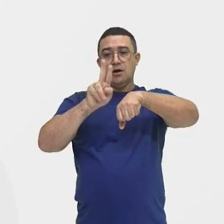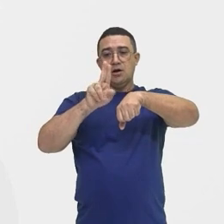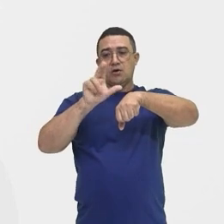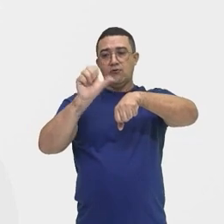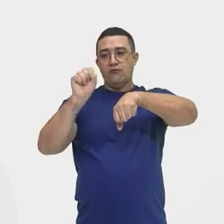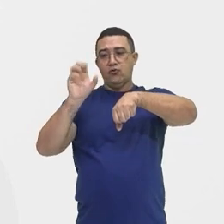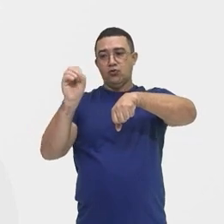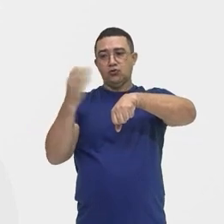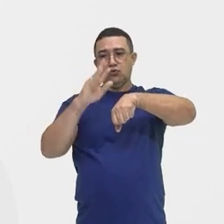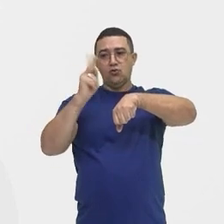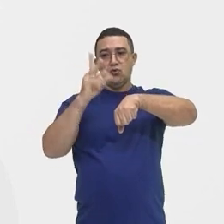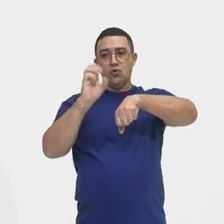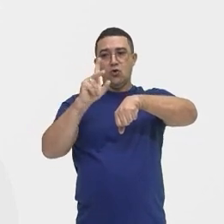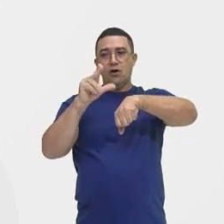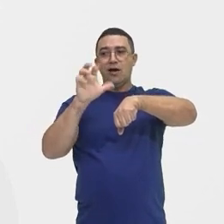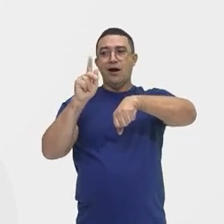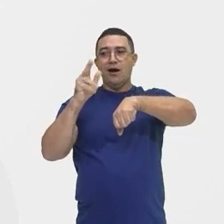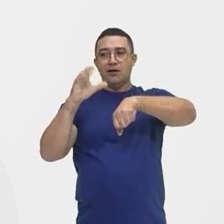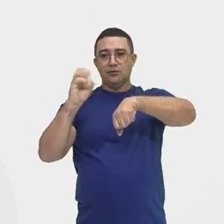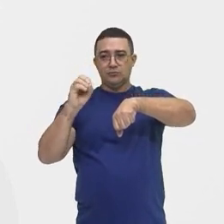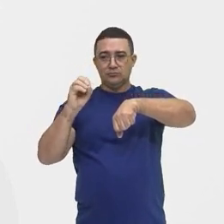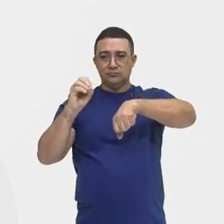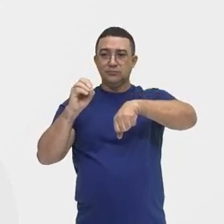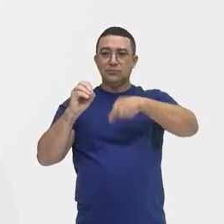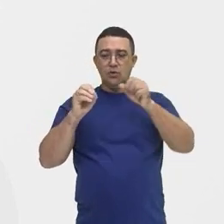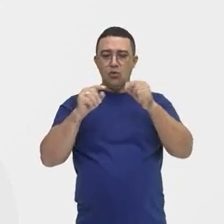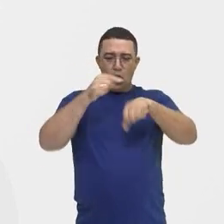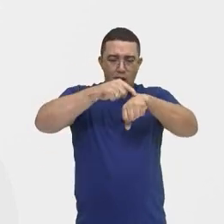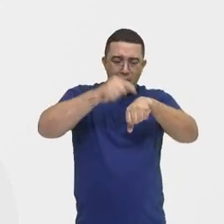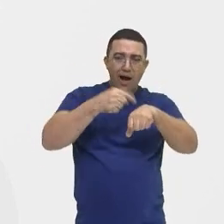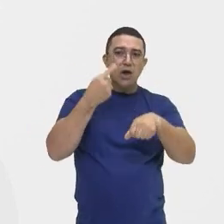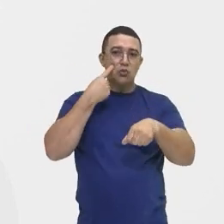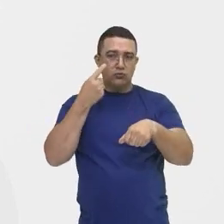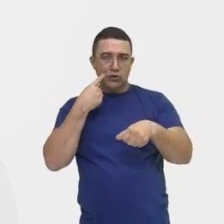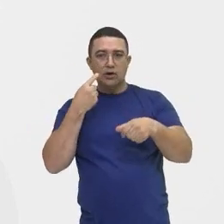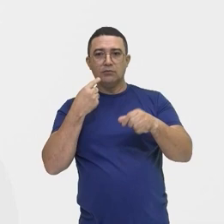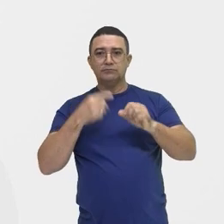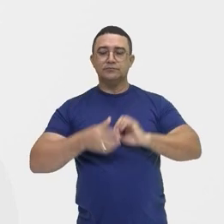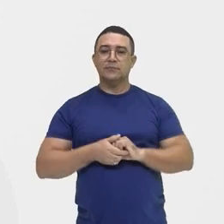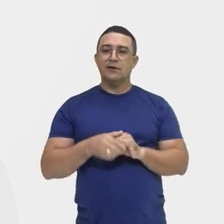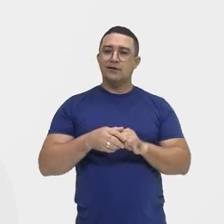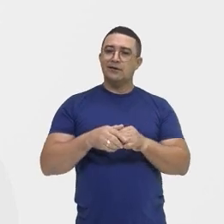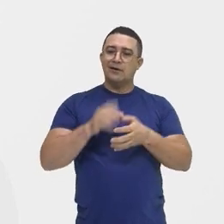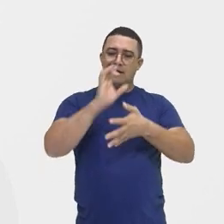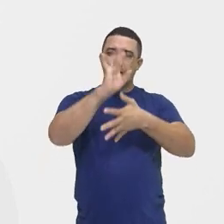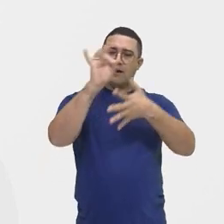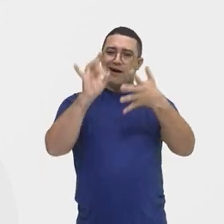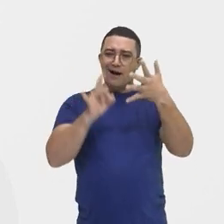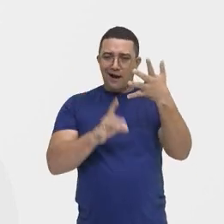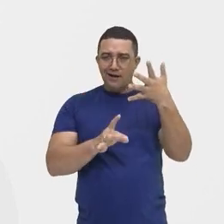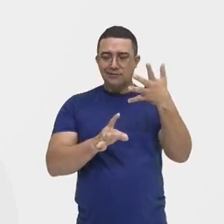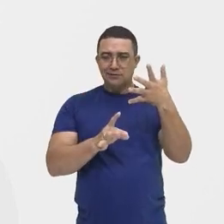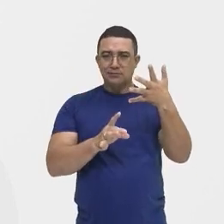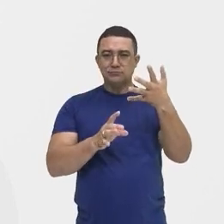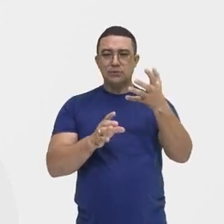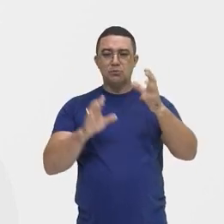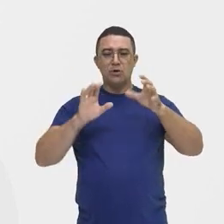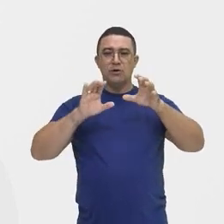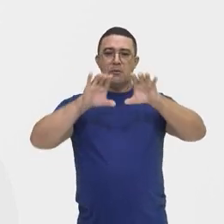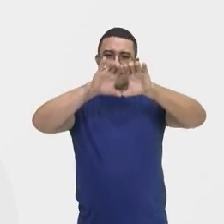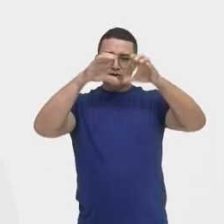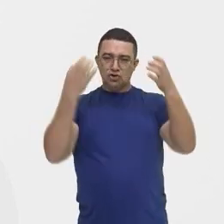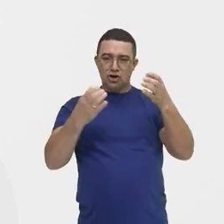do planisfério ou do mapa mundi, né, a partir de cada meridiano que foi traçado